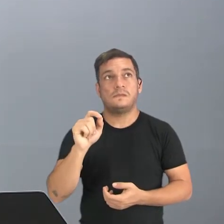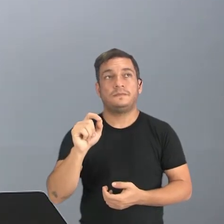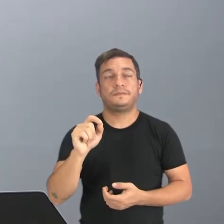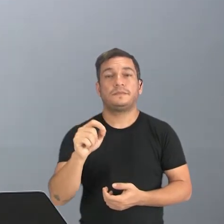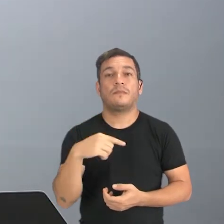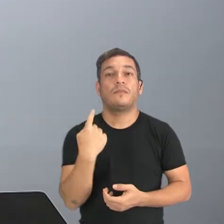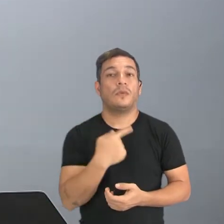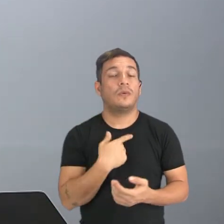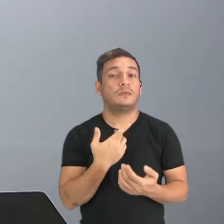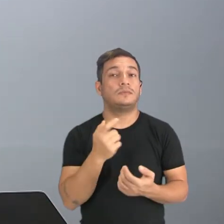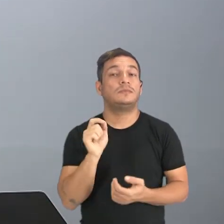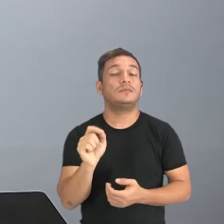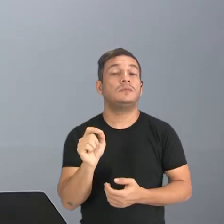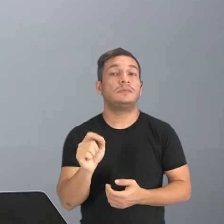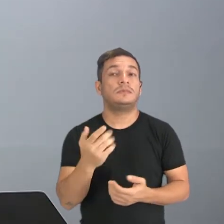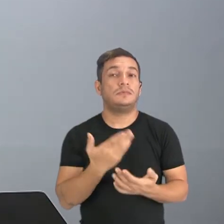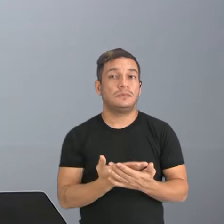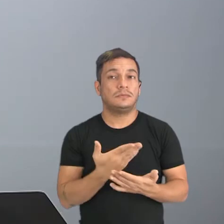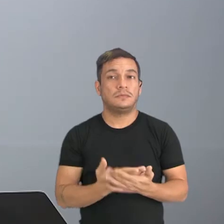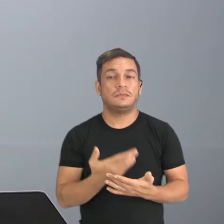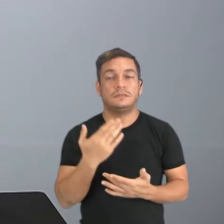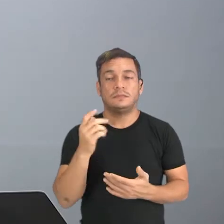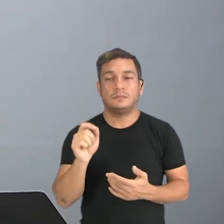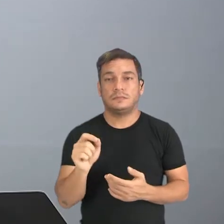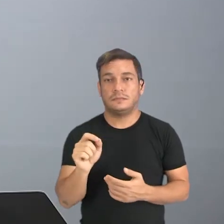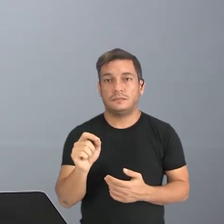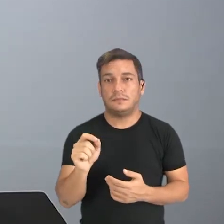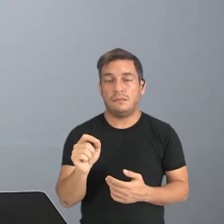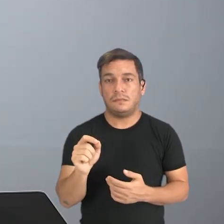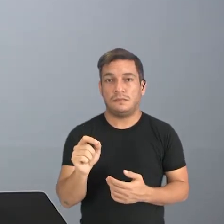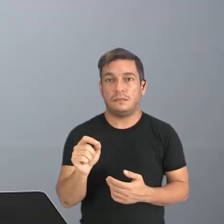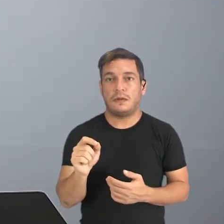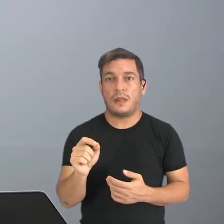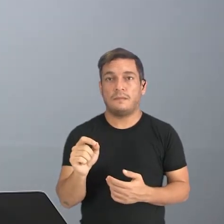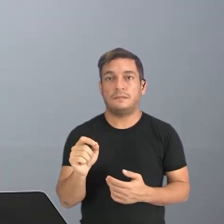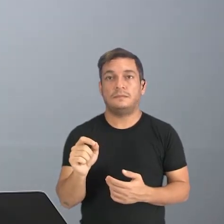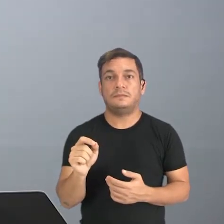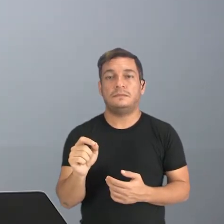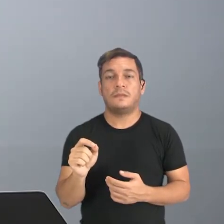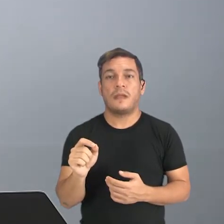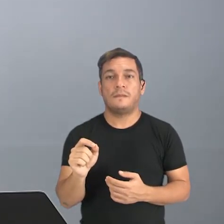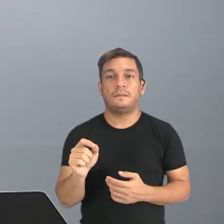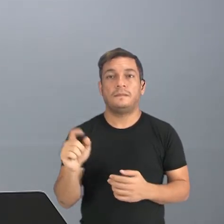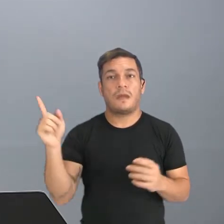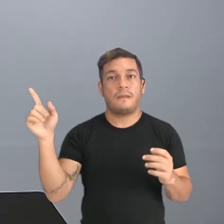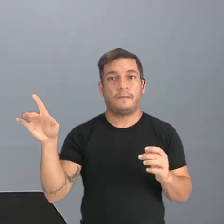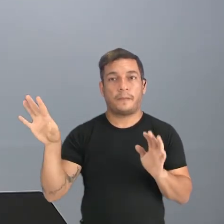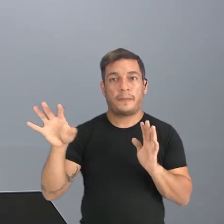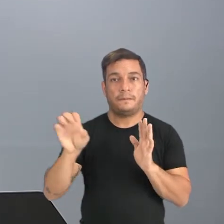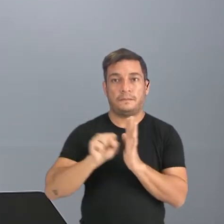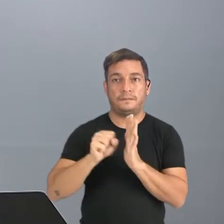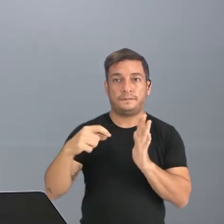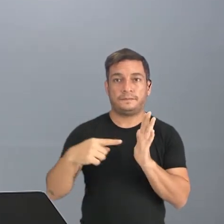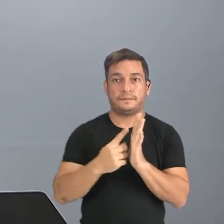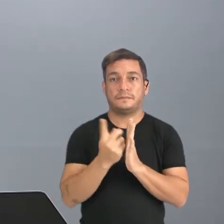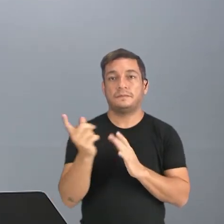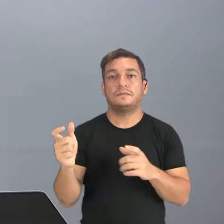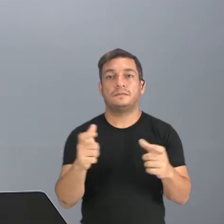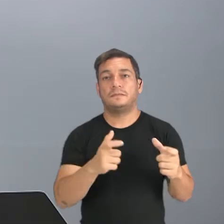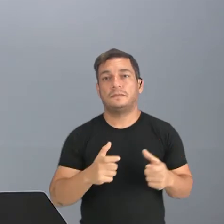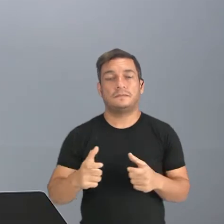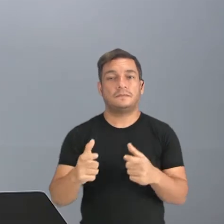já que nós estamos estudando um pouco sobre o reflexo dessas